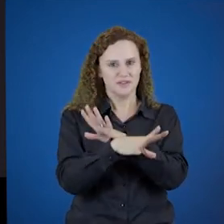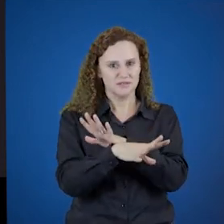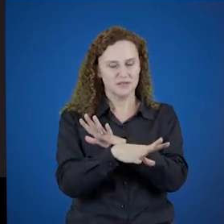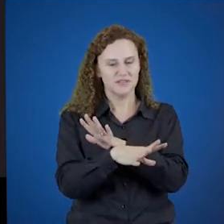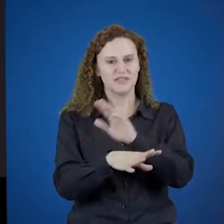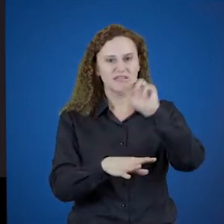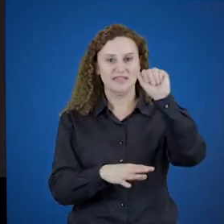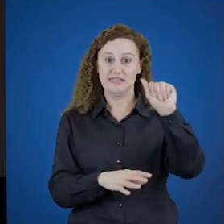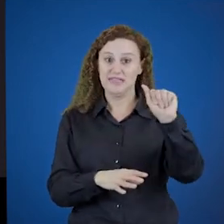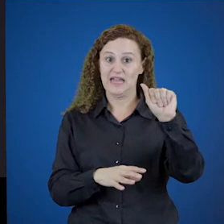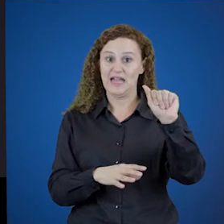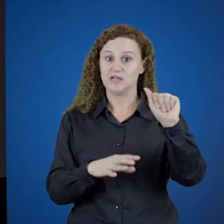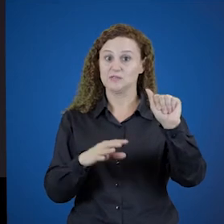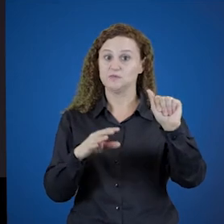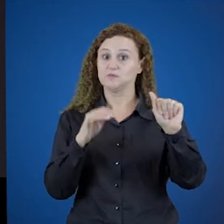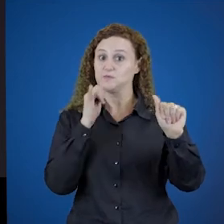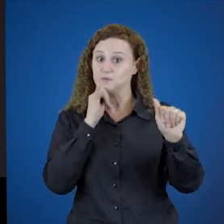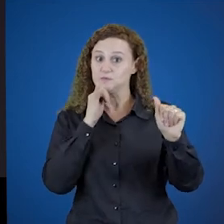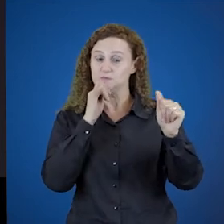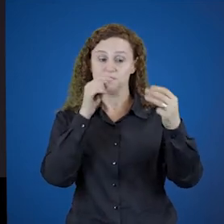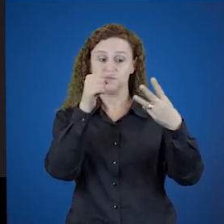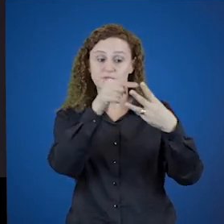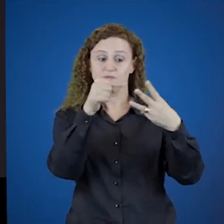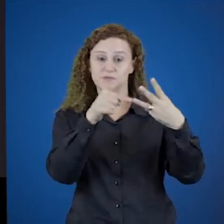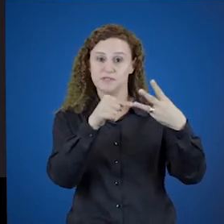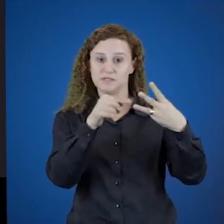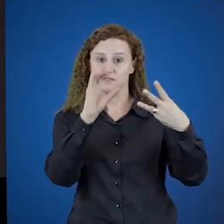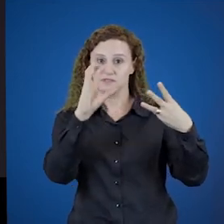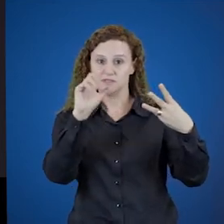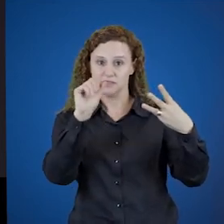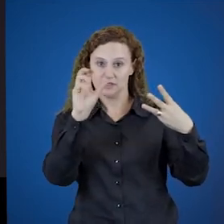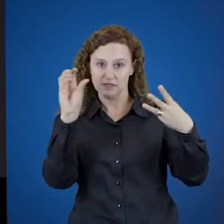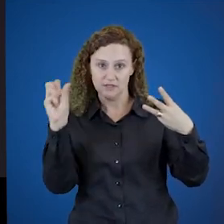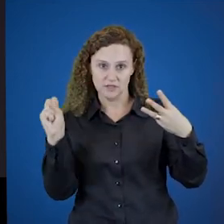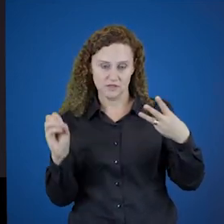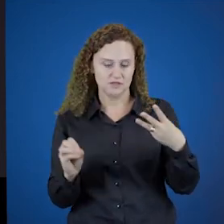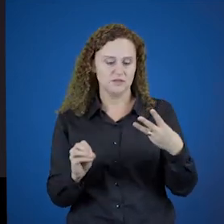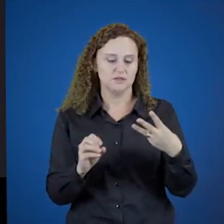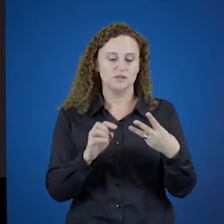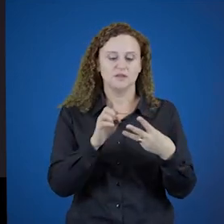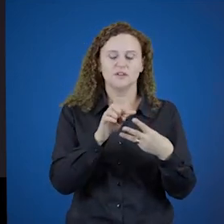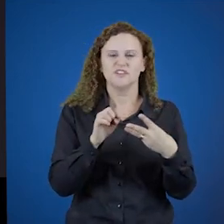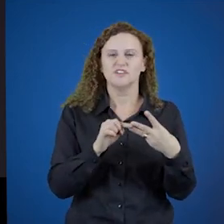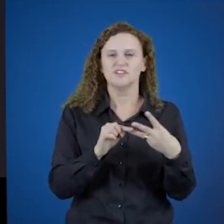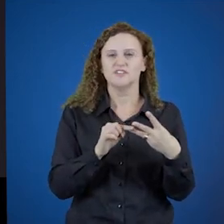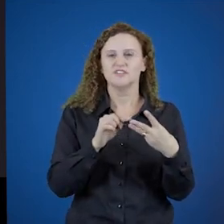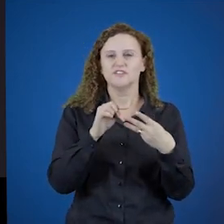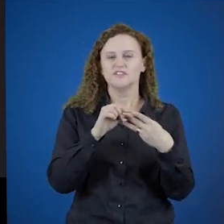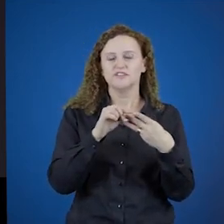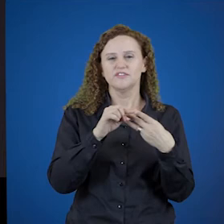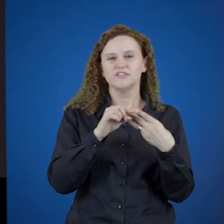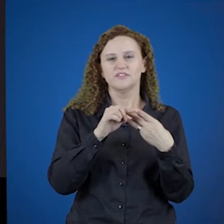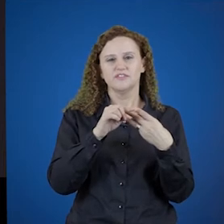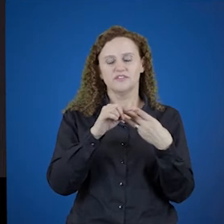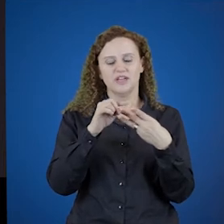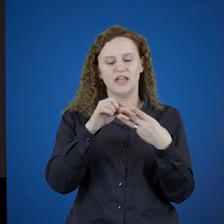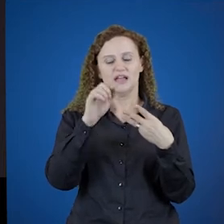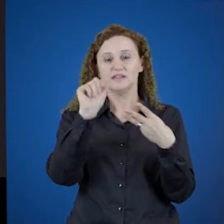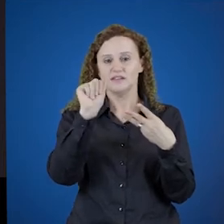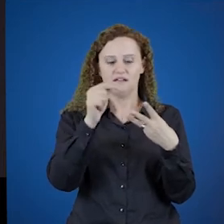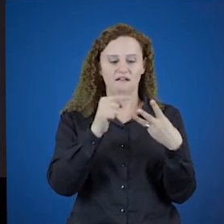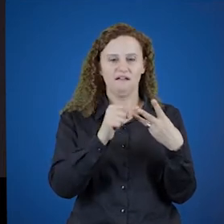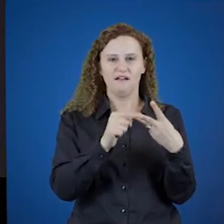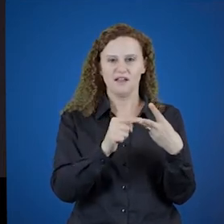terminem a nesses três casos Vina no nominativo Vina no